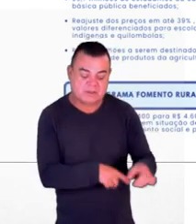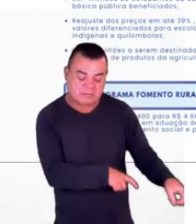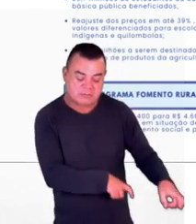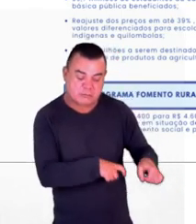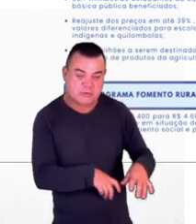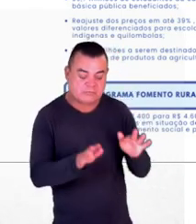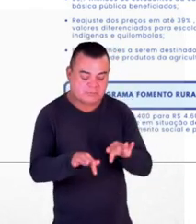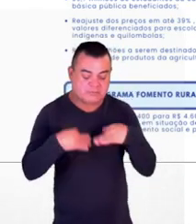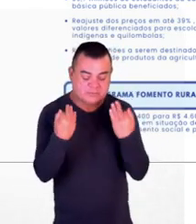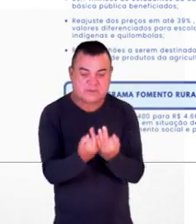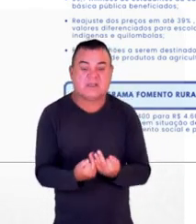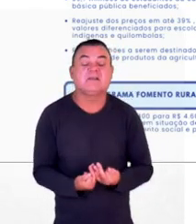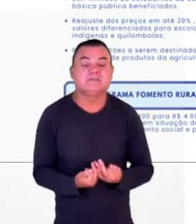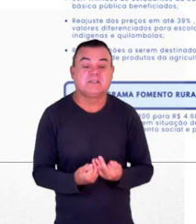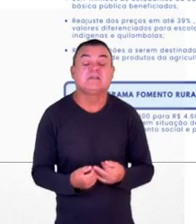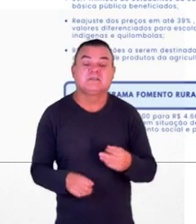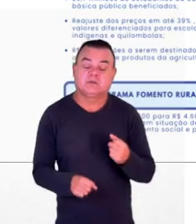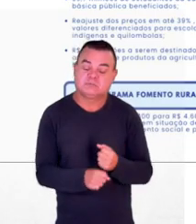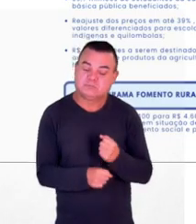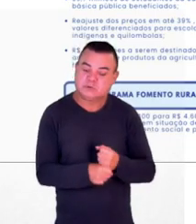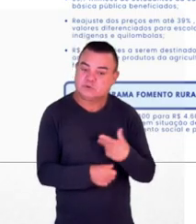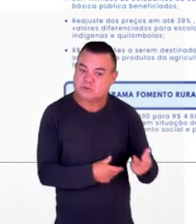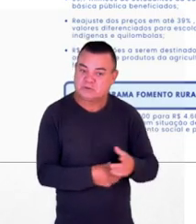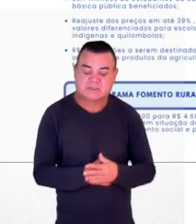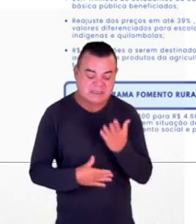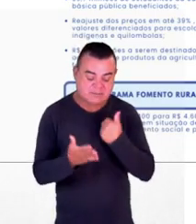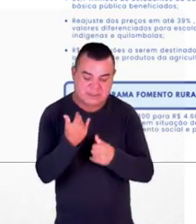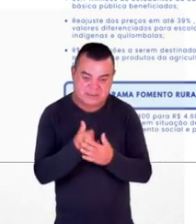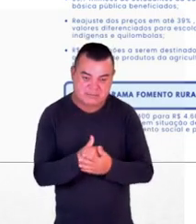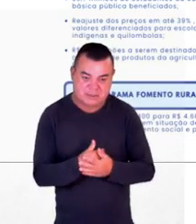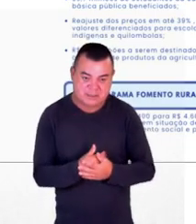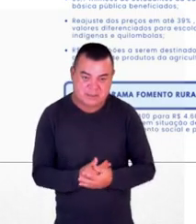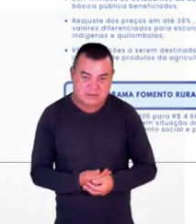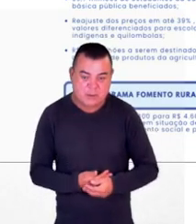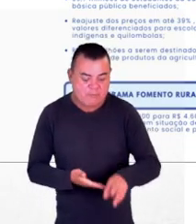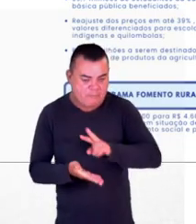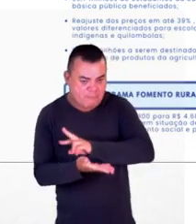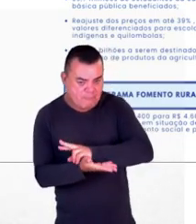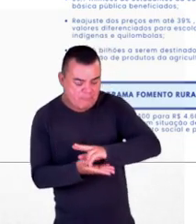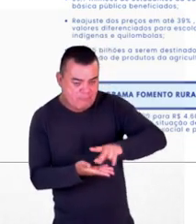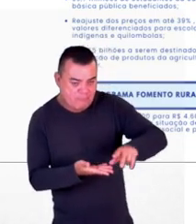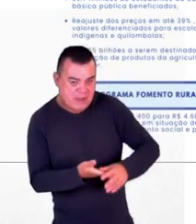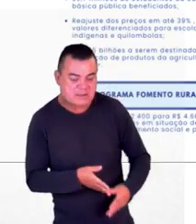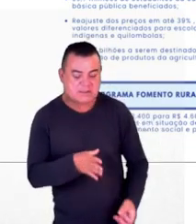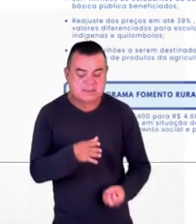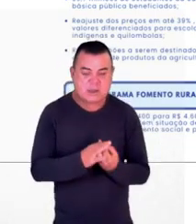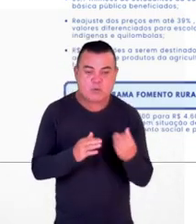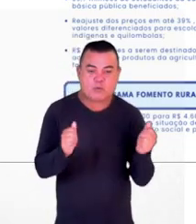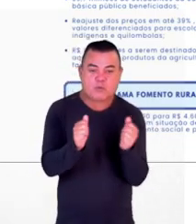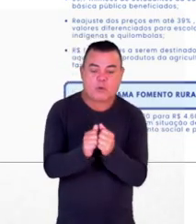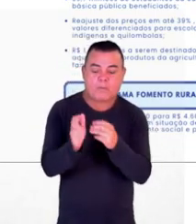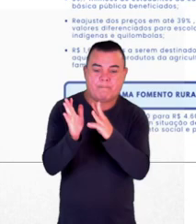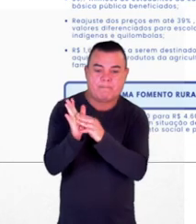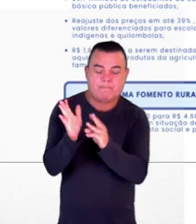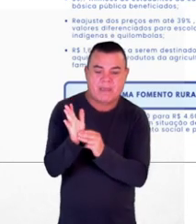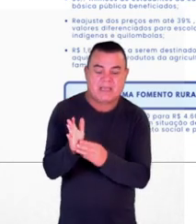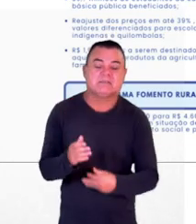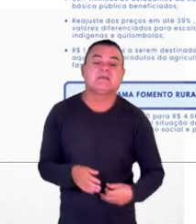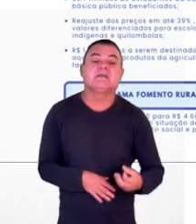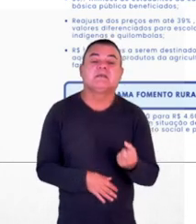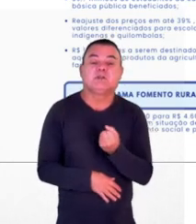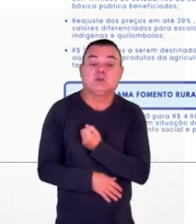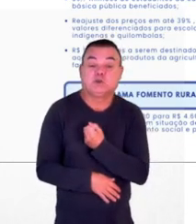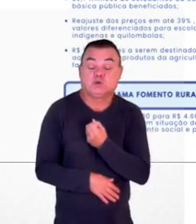familiares que estão produzindo os alimentos então uma série de de iniciativas aqui com metas e números muito eh bem